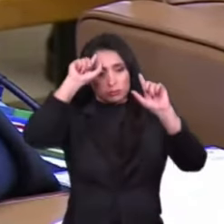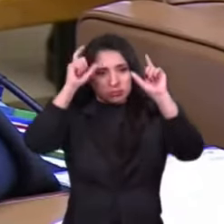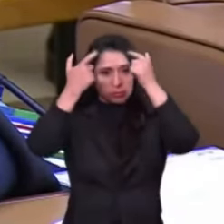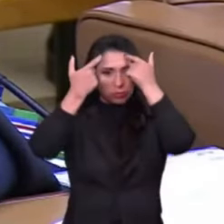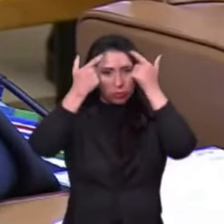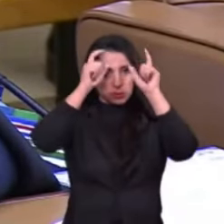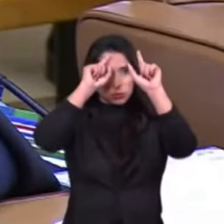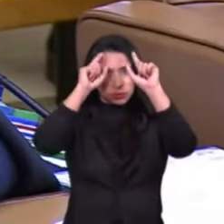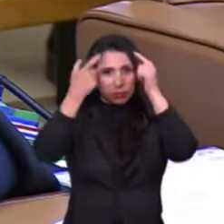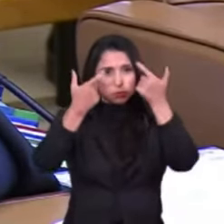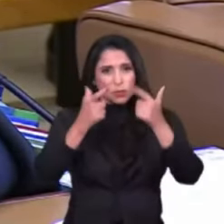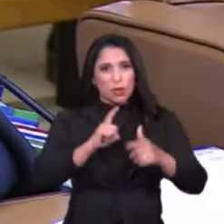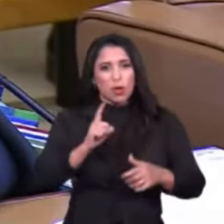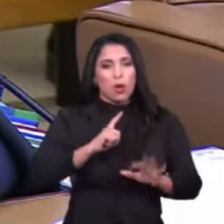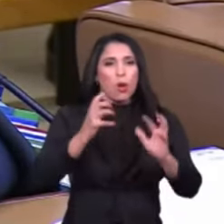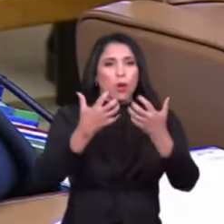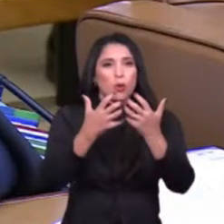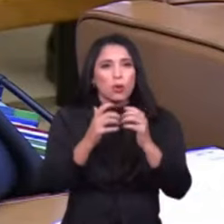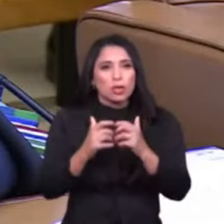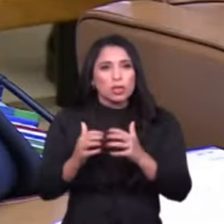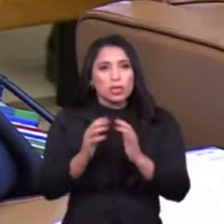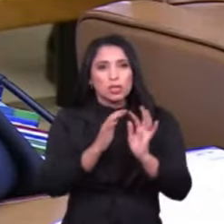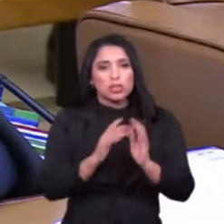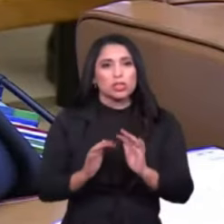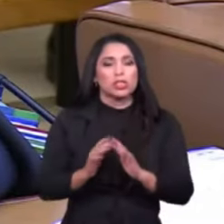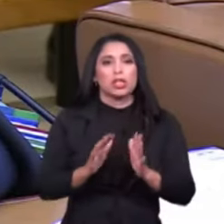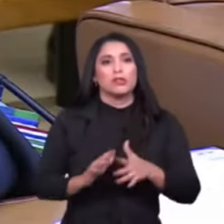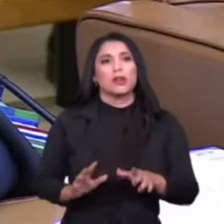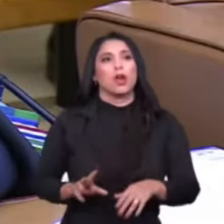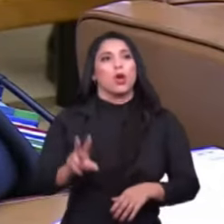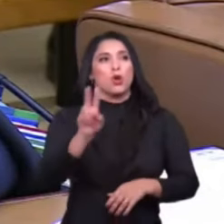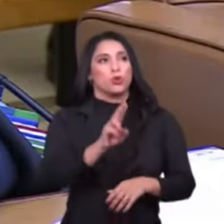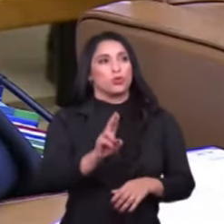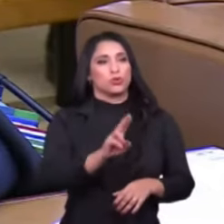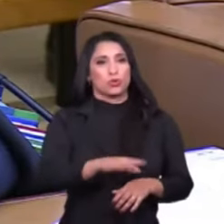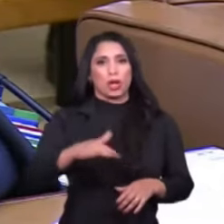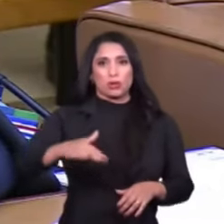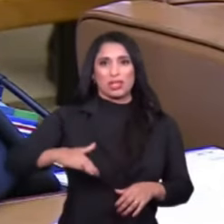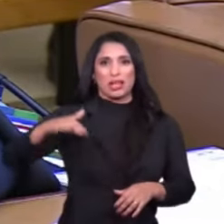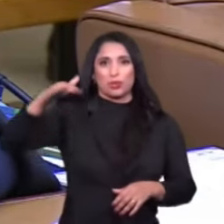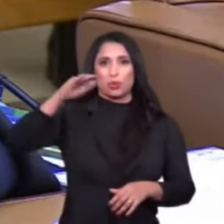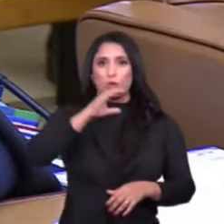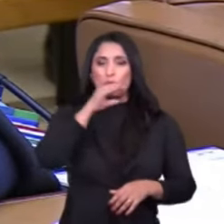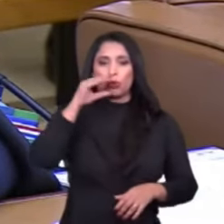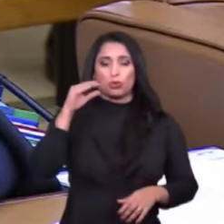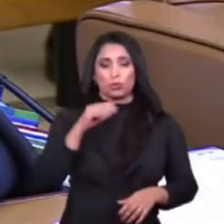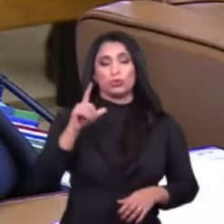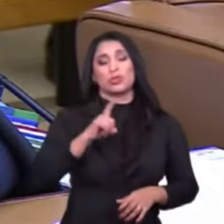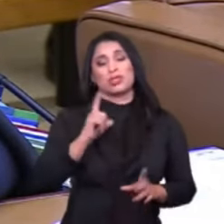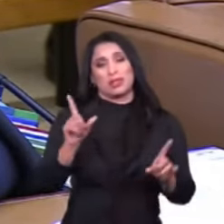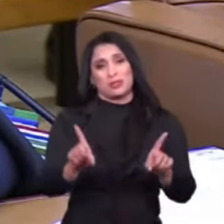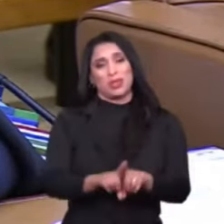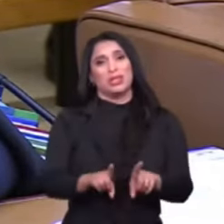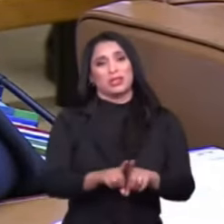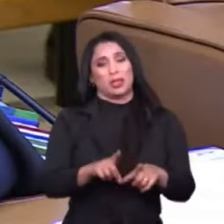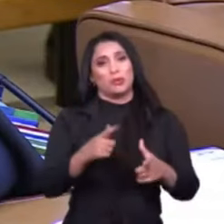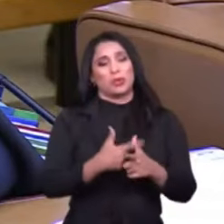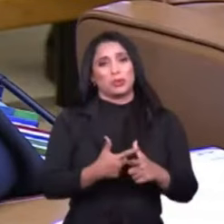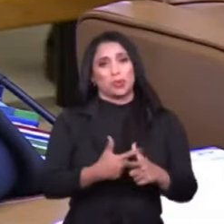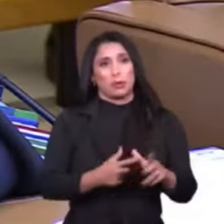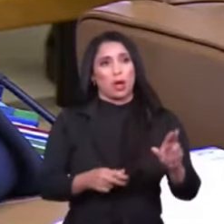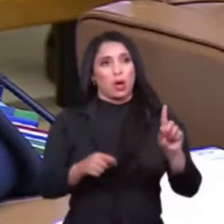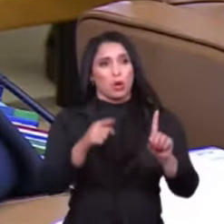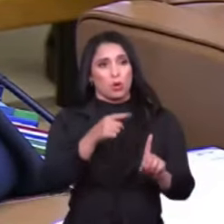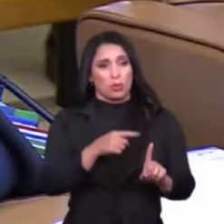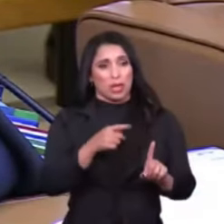eletrofisiológicas e cognitivas entre usuários adultos foi confirmada. Usuários ocasionais de maconha que